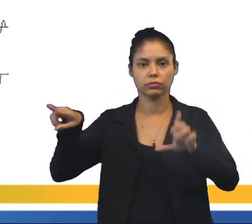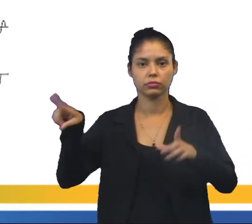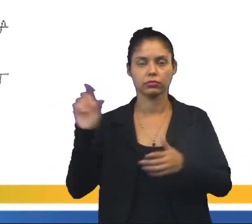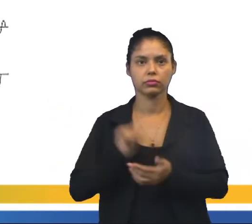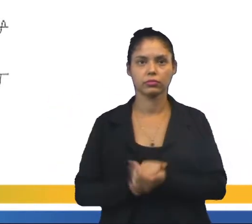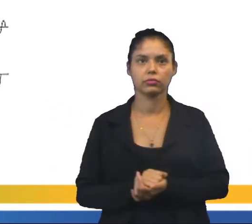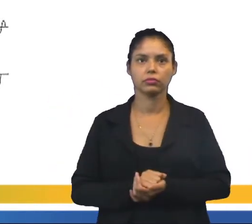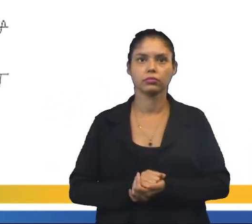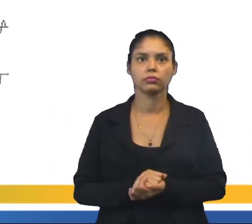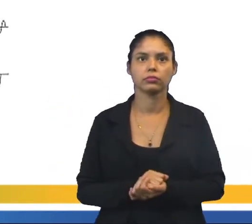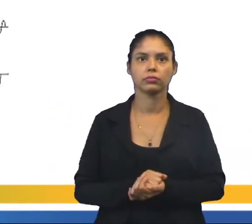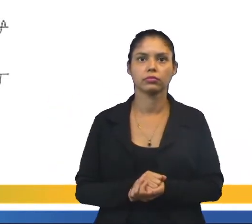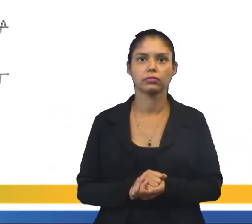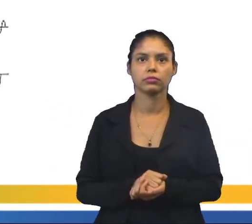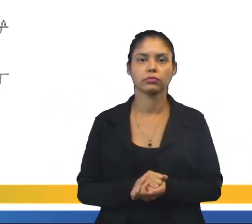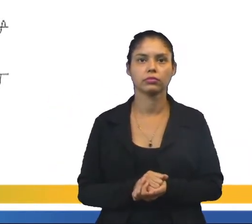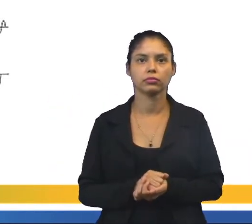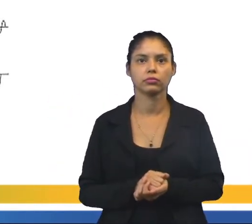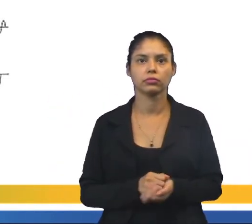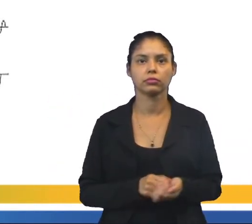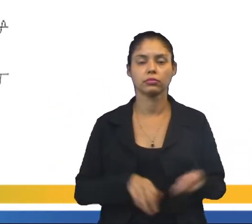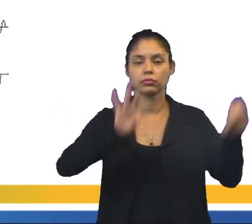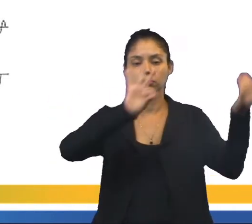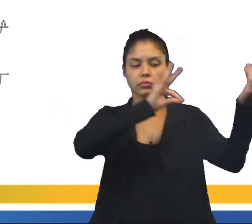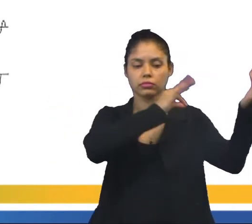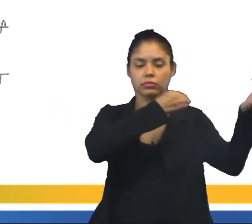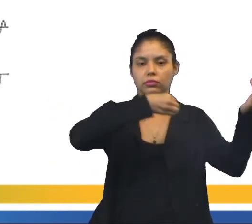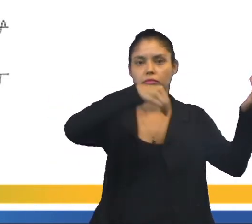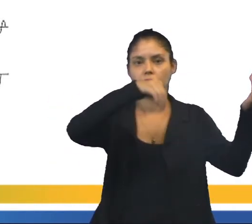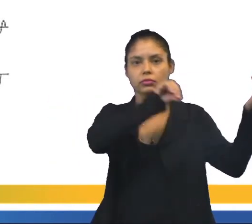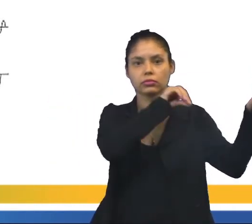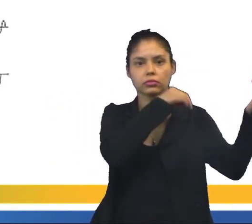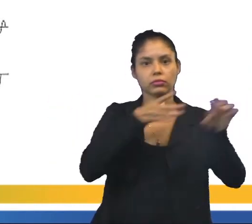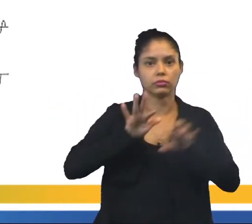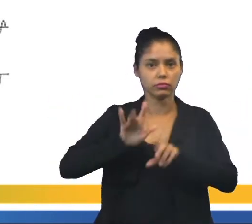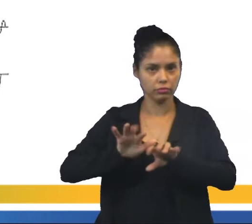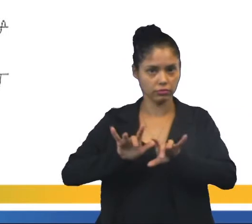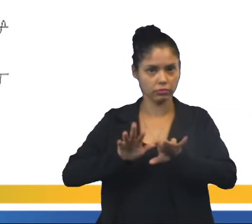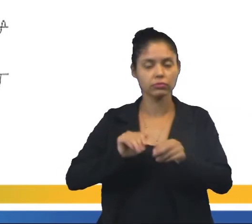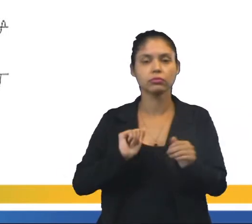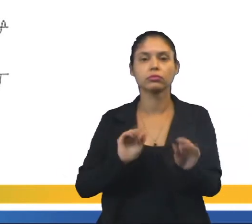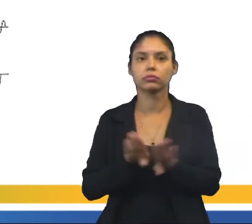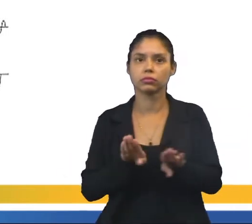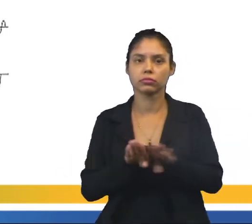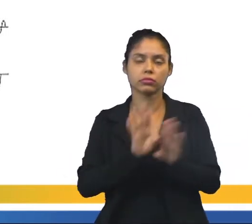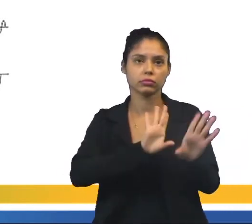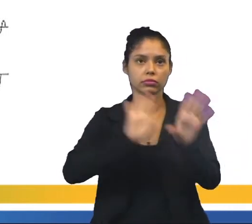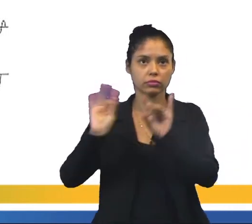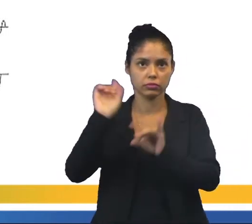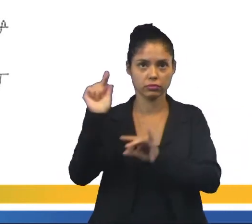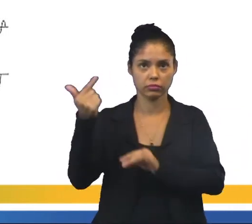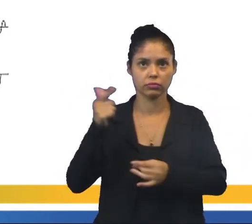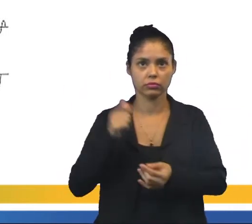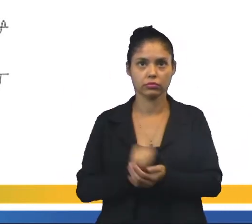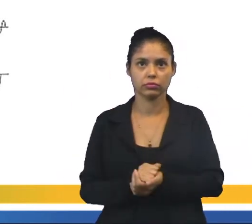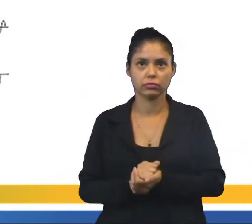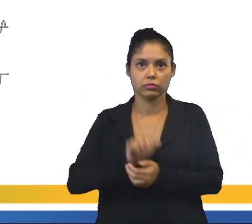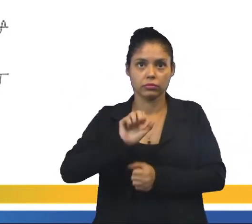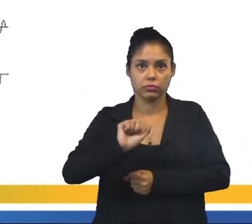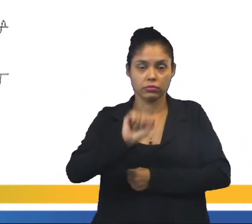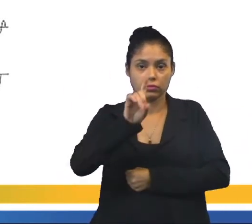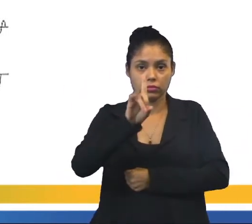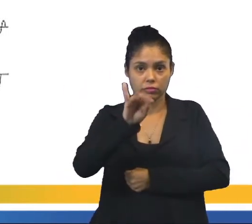né? E coloquei a do violino, a do piano. Aí coloquei ali um pouquinho do outro lado o diapasão. O